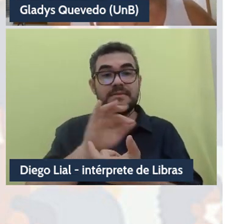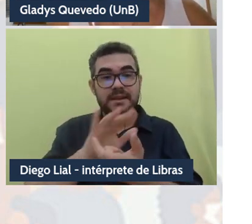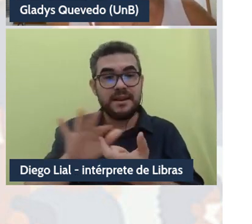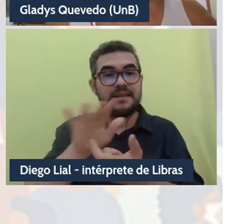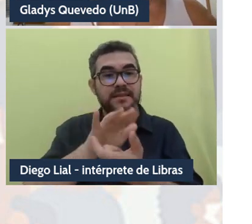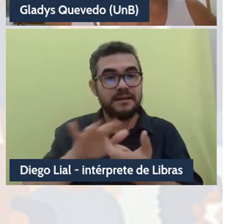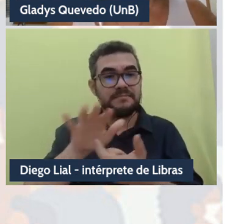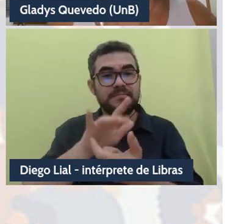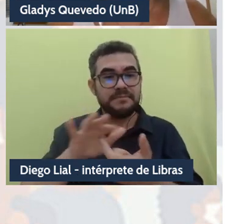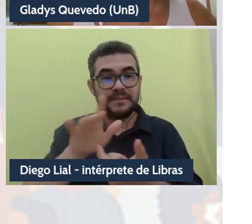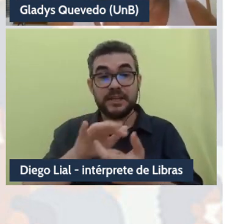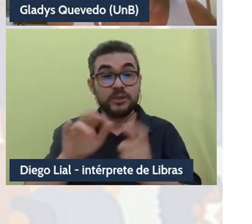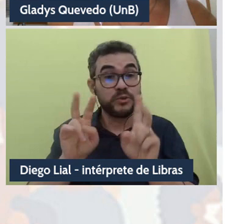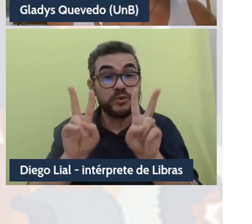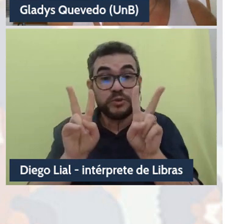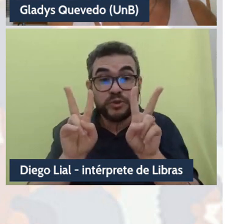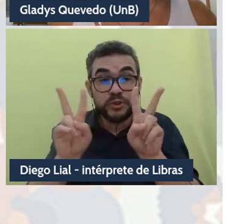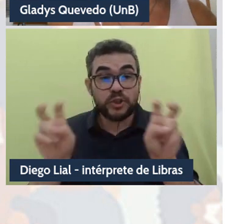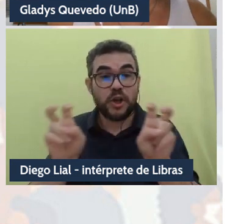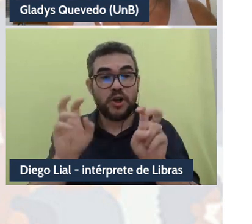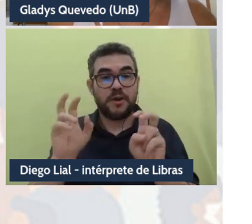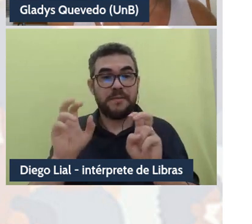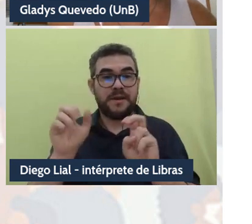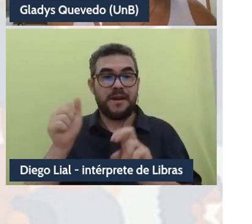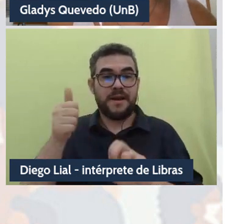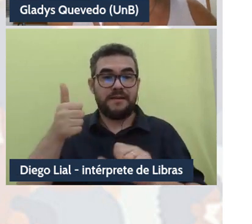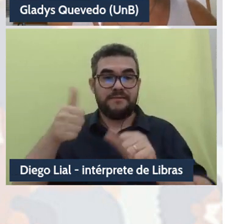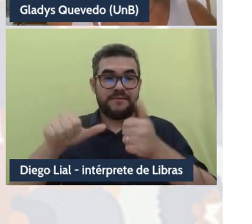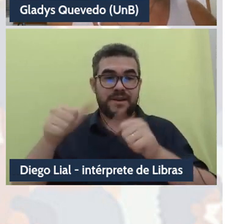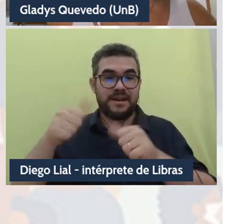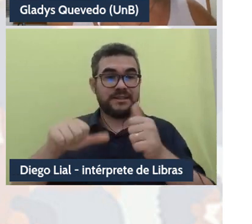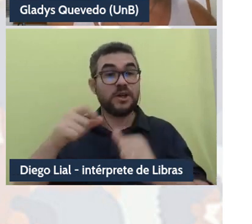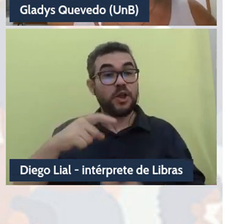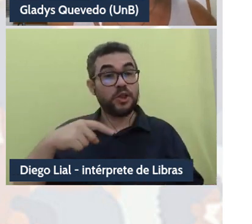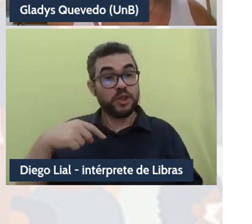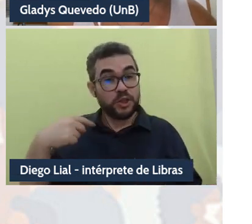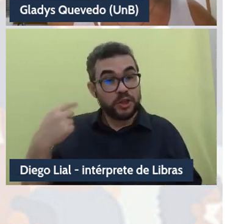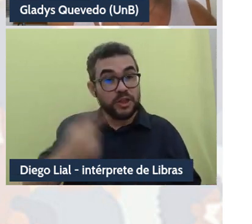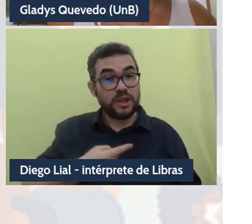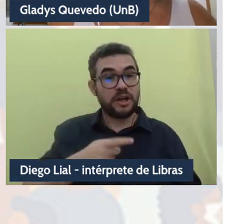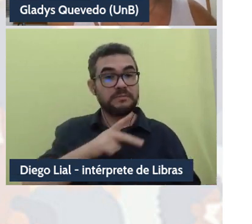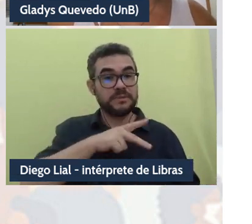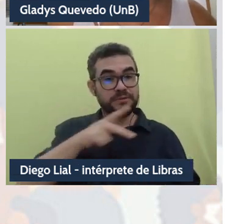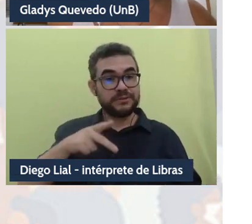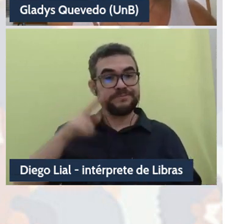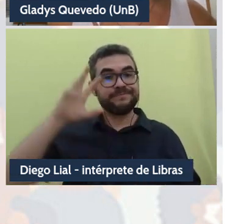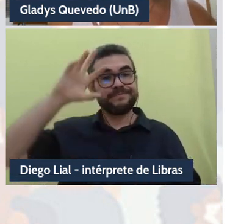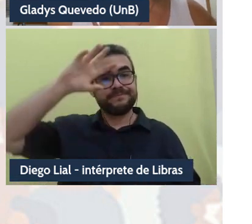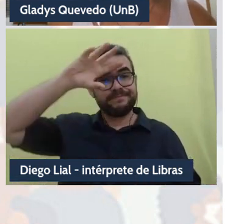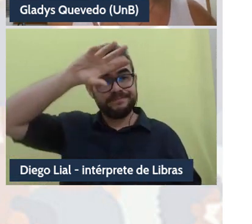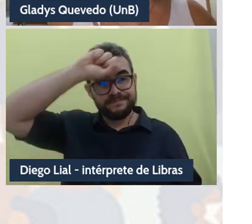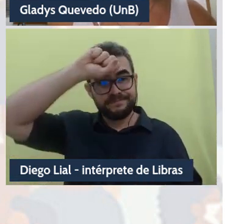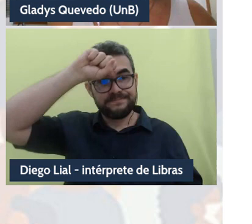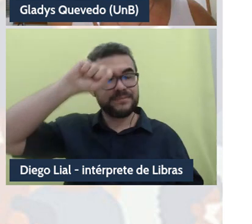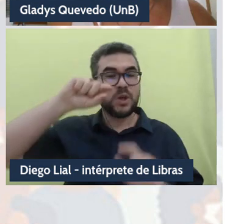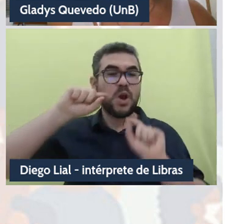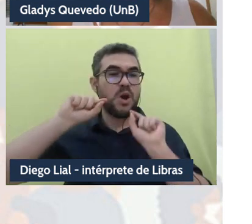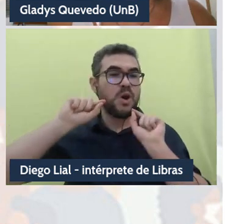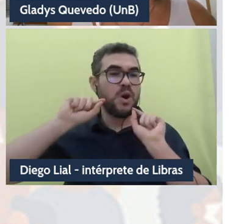avaliação, saber mais o que está por trás da avaliação, para que a gente saiba criticar, para que a gente